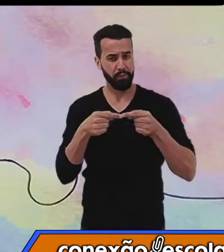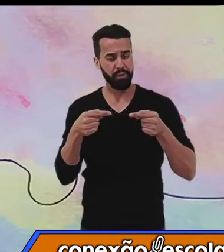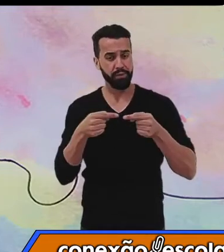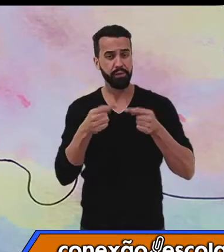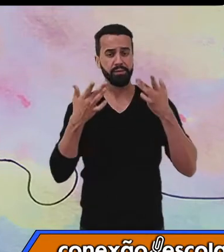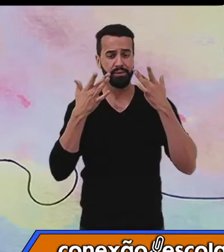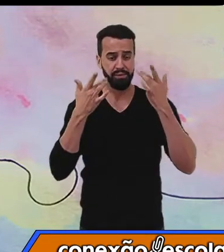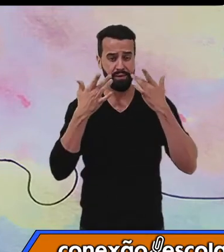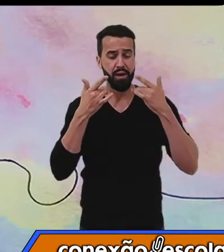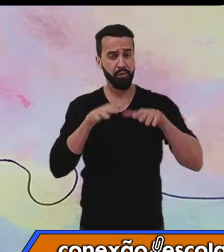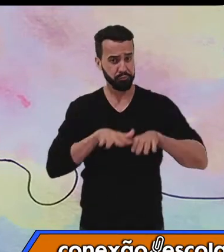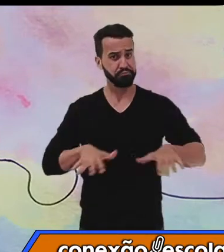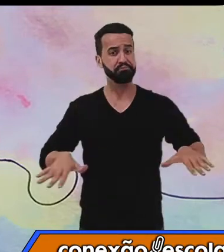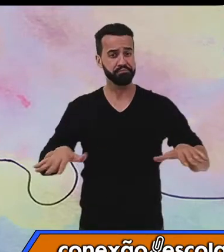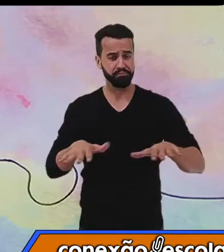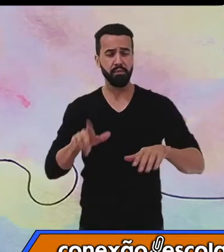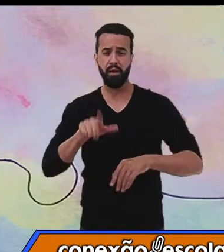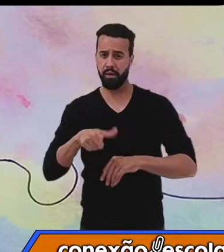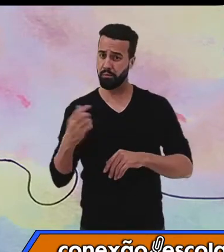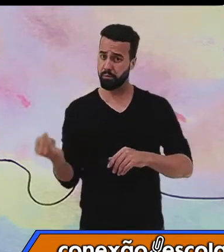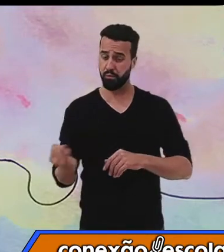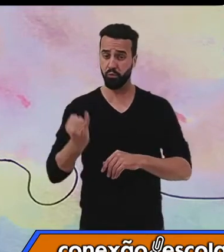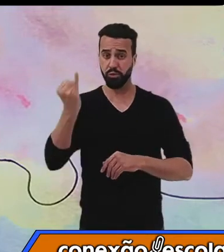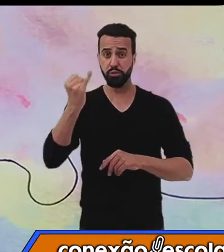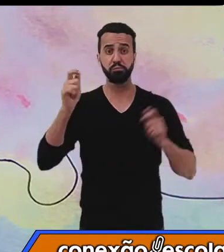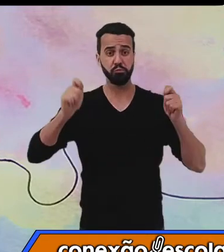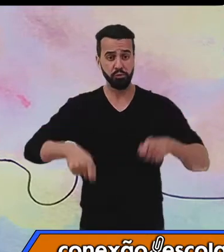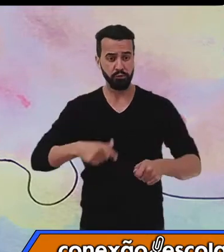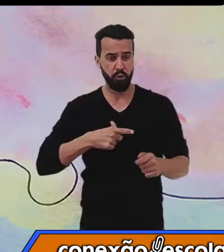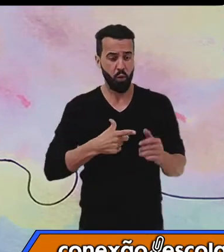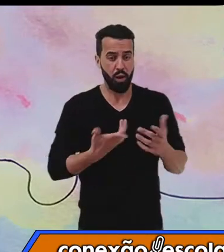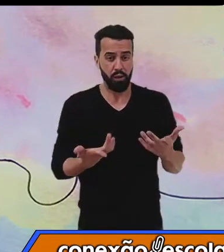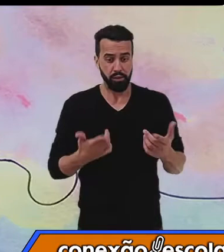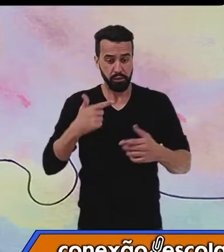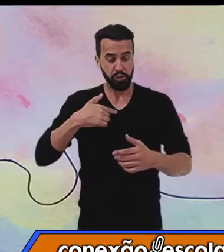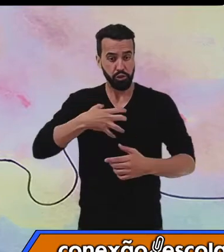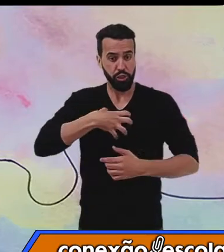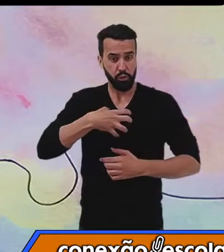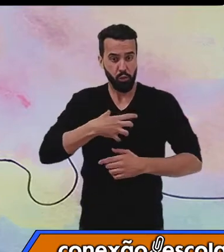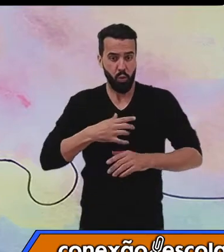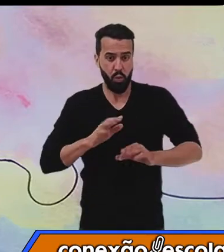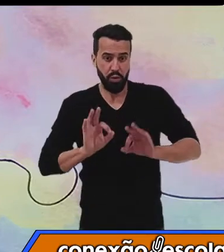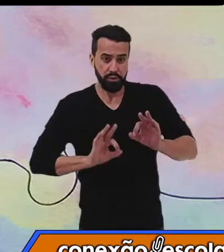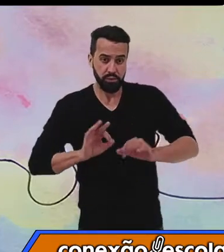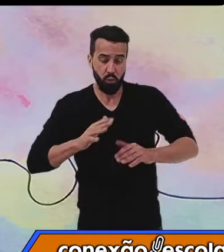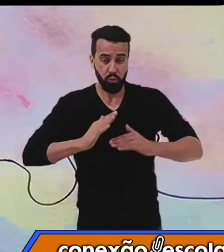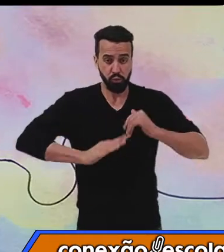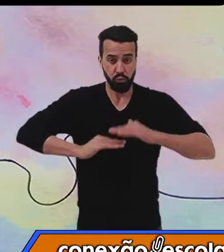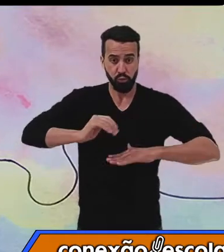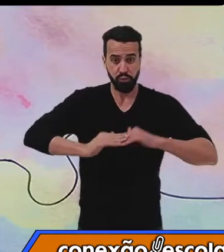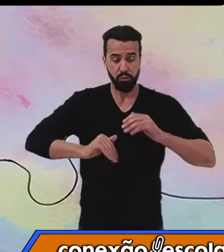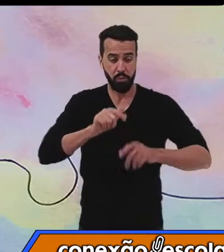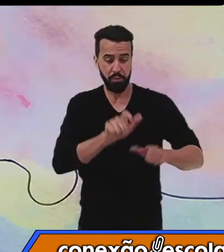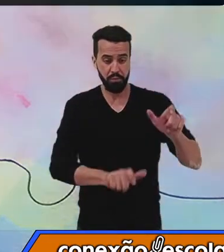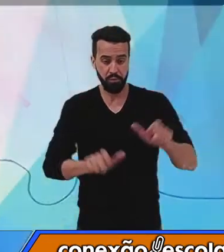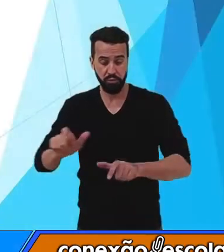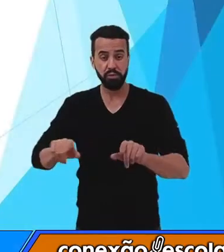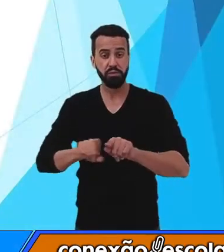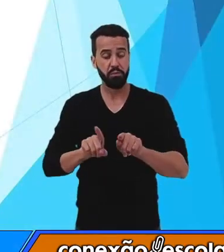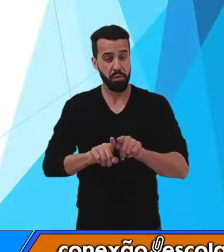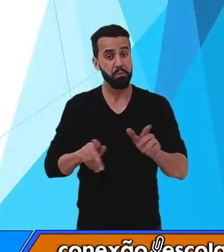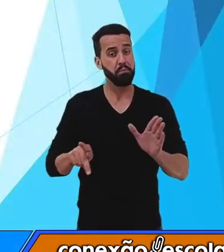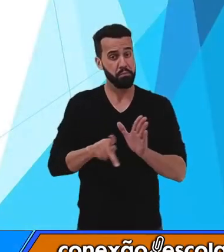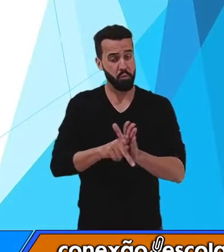É um instrumento fundamental que auxilia na criação da personagem e na transformação estética dos